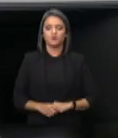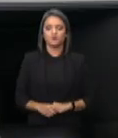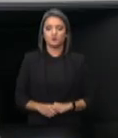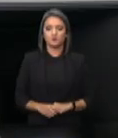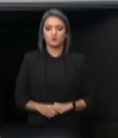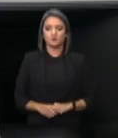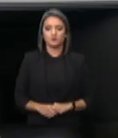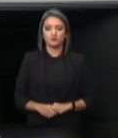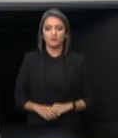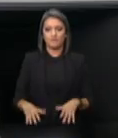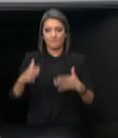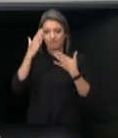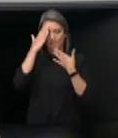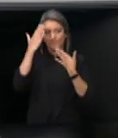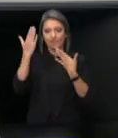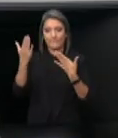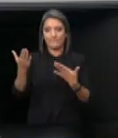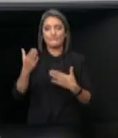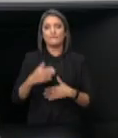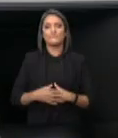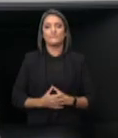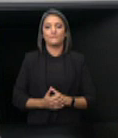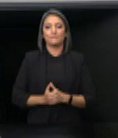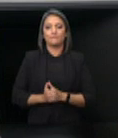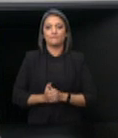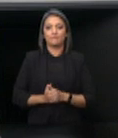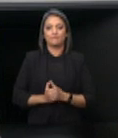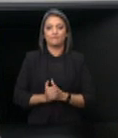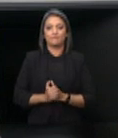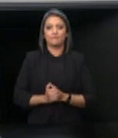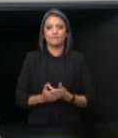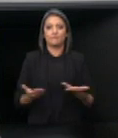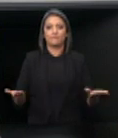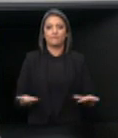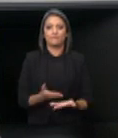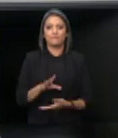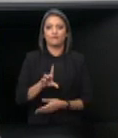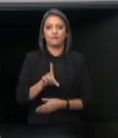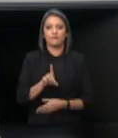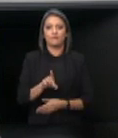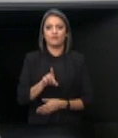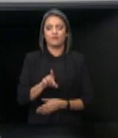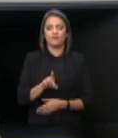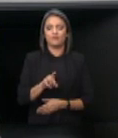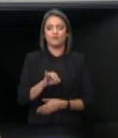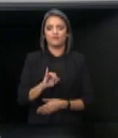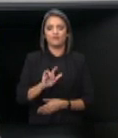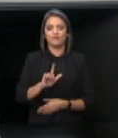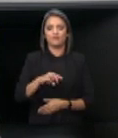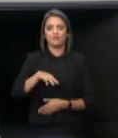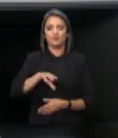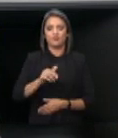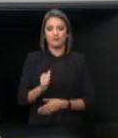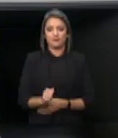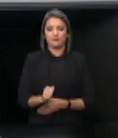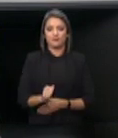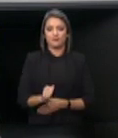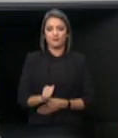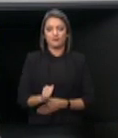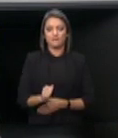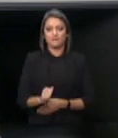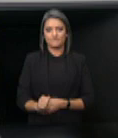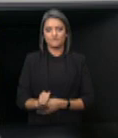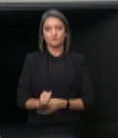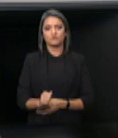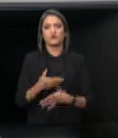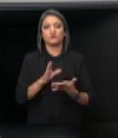agradeço senhor Paulo Regina Gomes chamo a sua Dilma Francine Franklin de